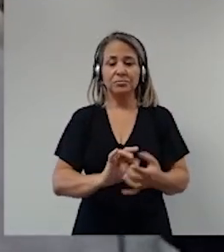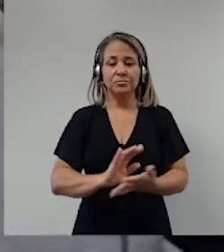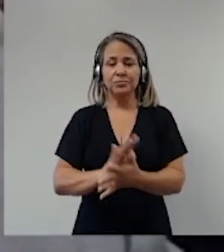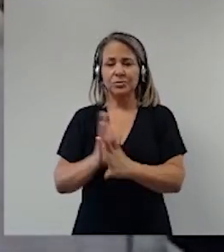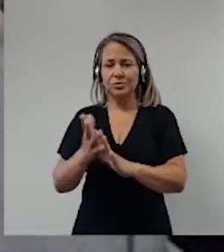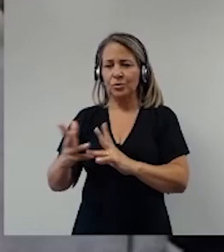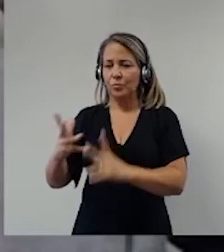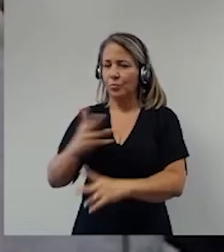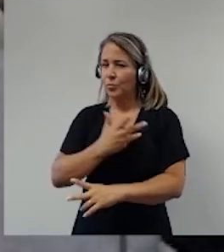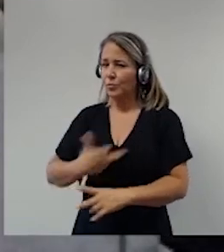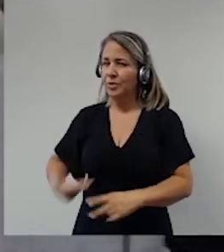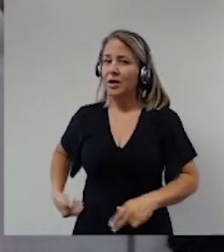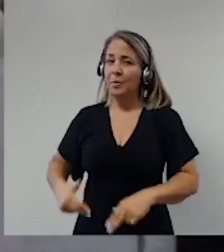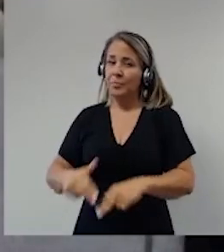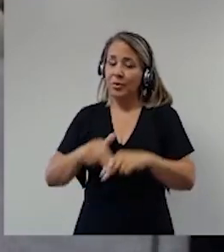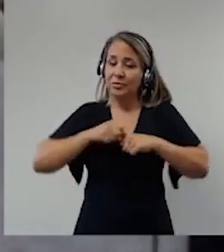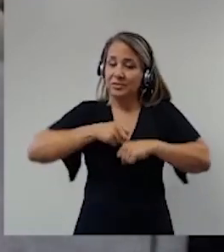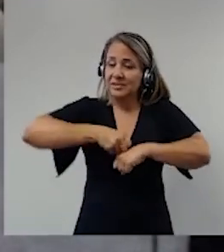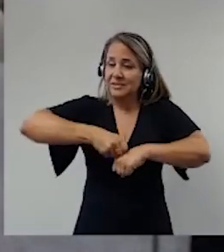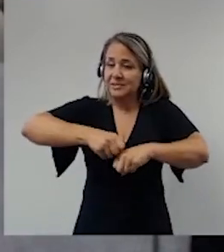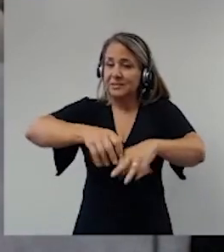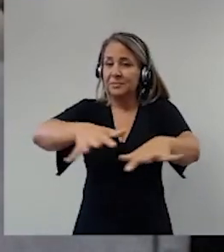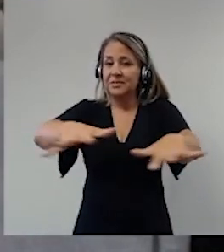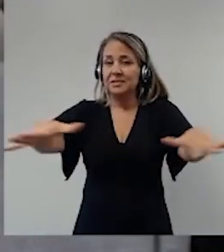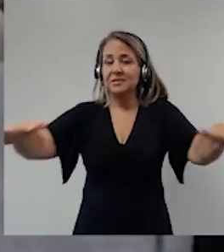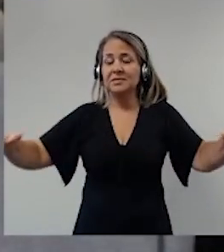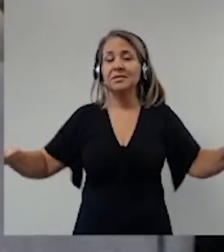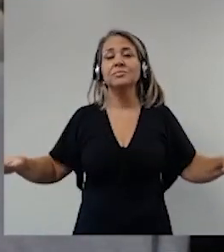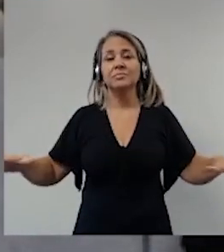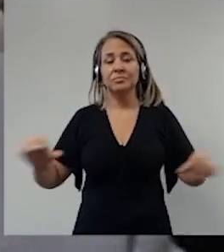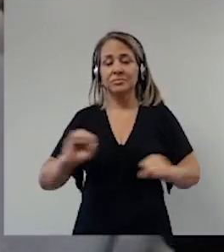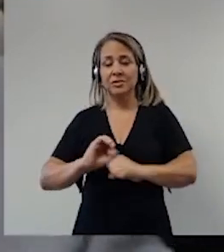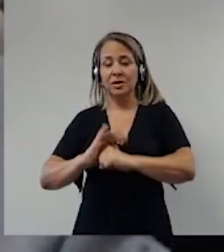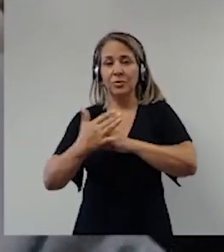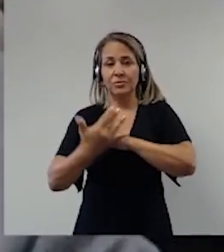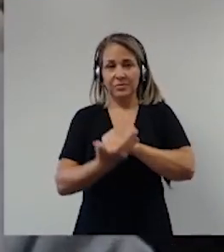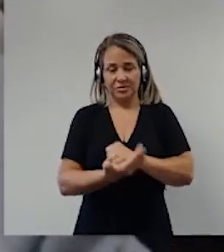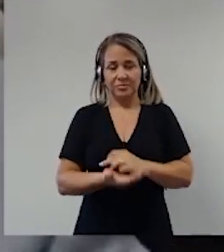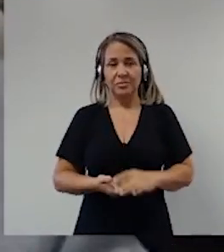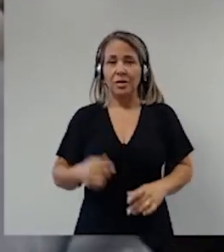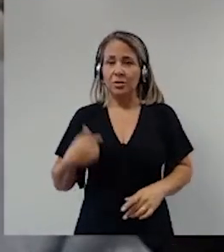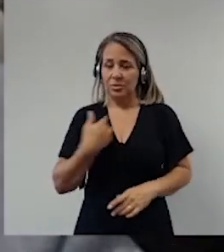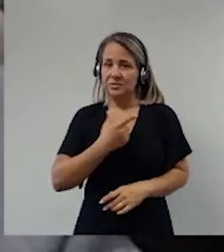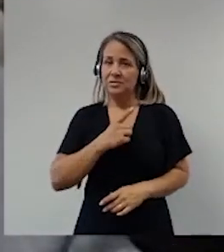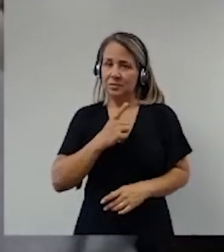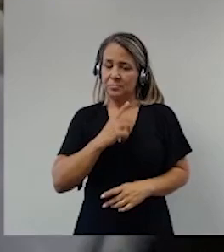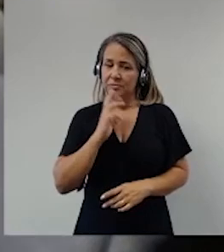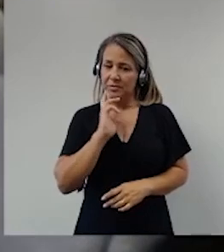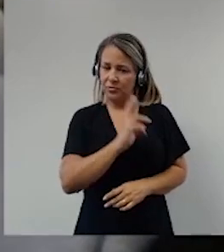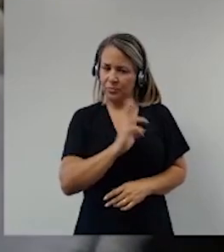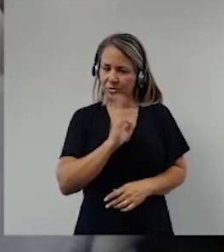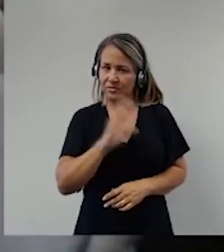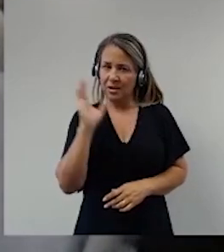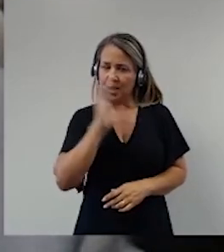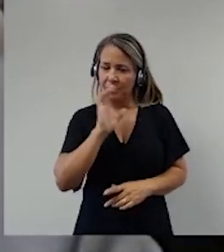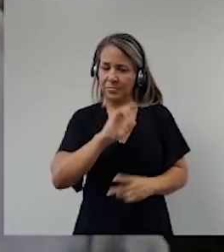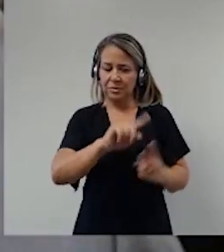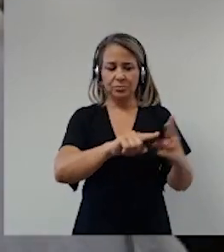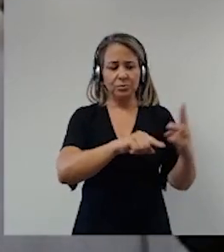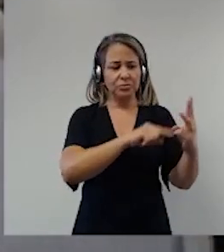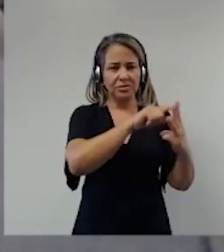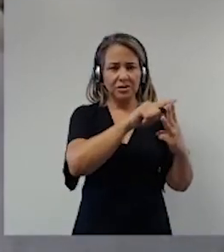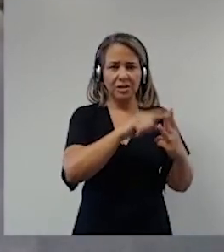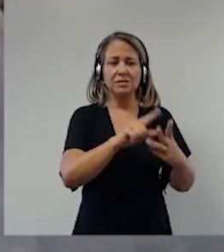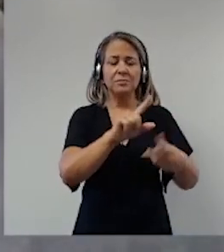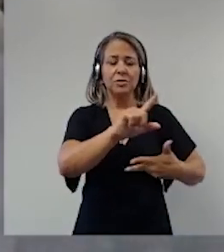pela disseminação da Covid-19. Ou seja, o que nós temos, uma resposta rápida dos três poderes da